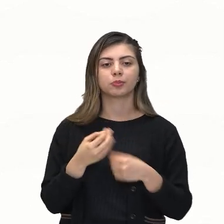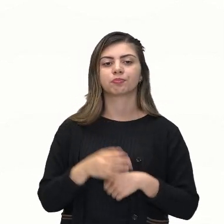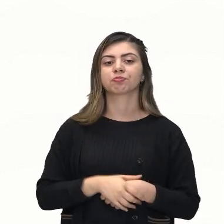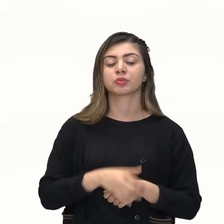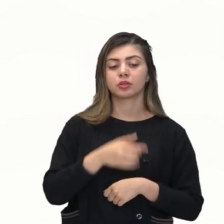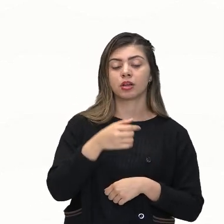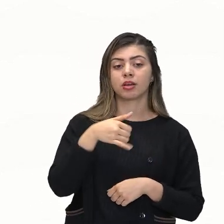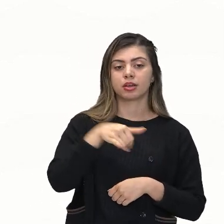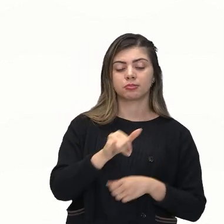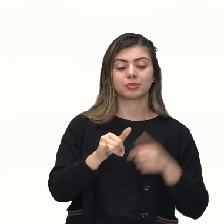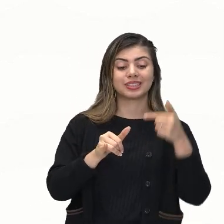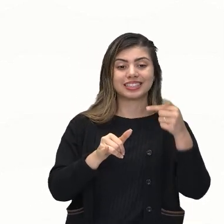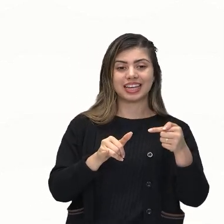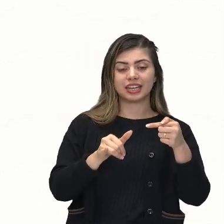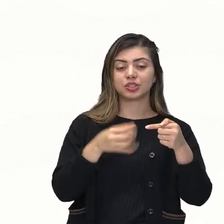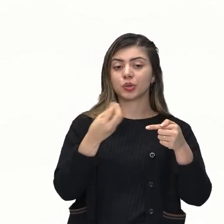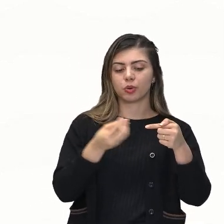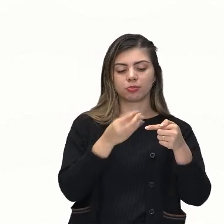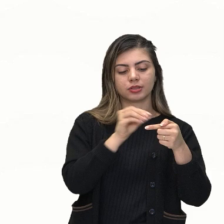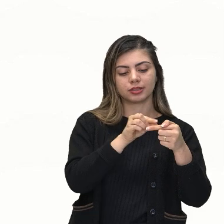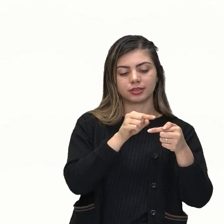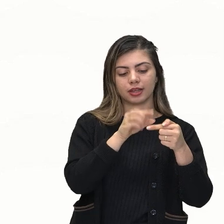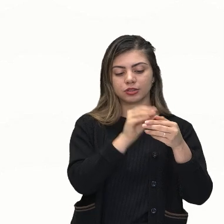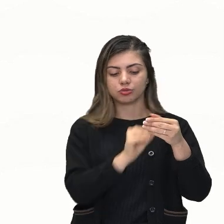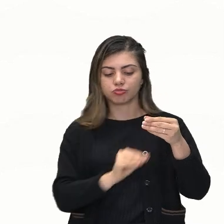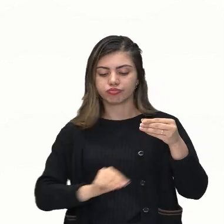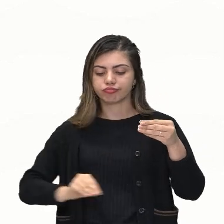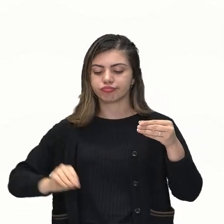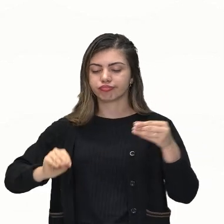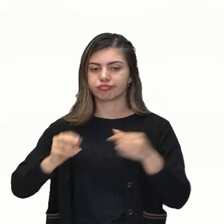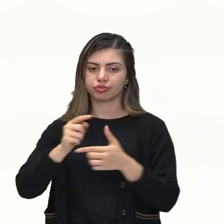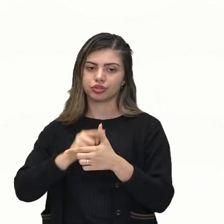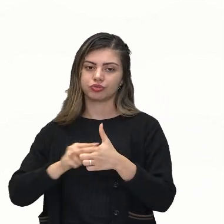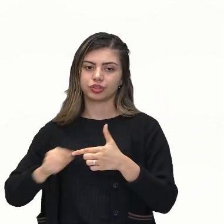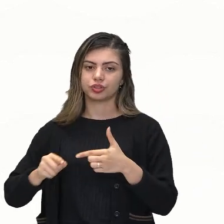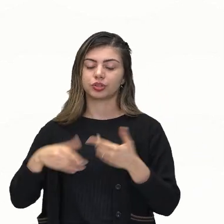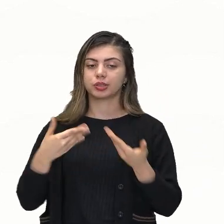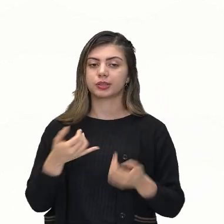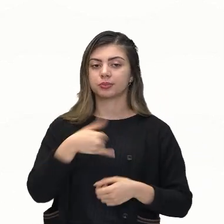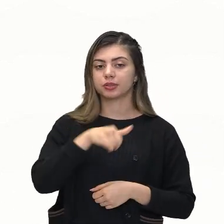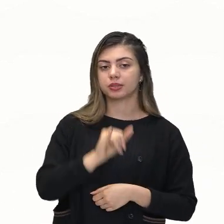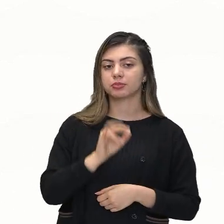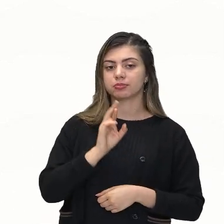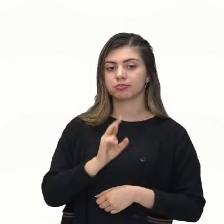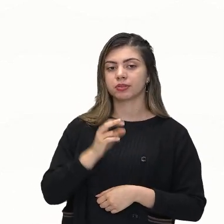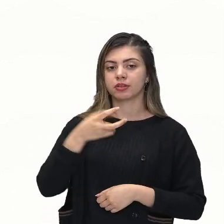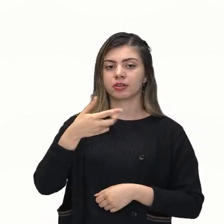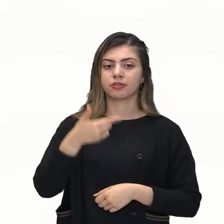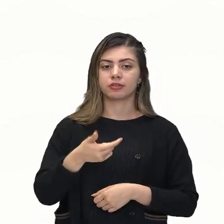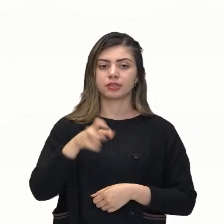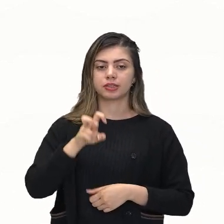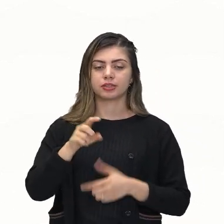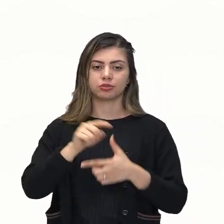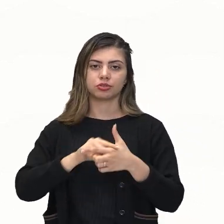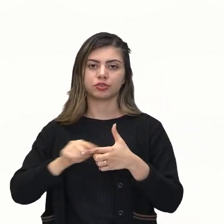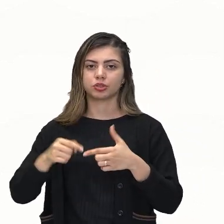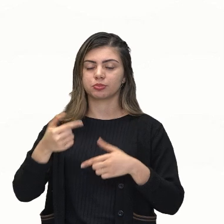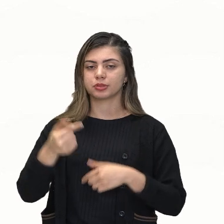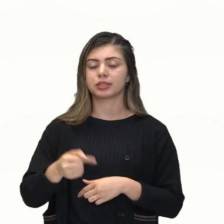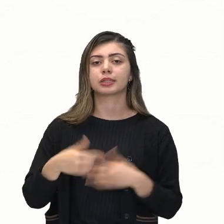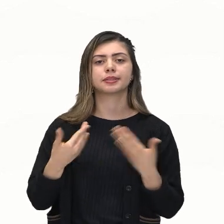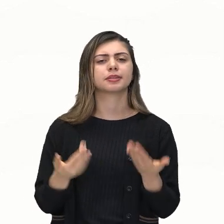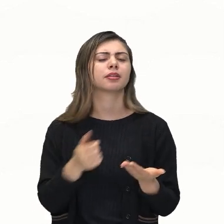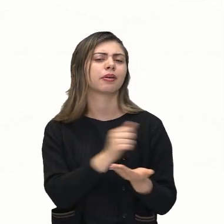que o acompanha passará dividindo. Ou seja, y é igual a 25 sobre 7.